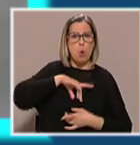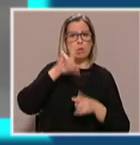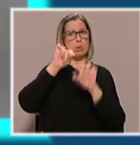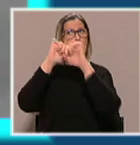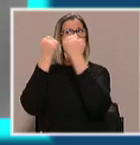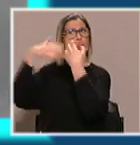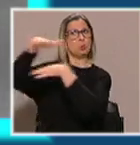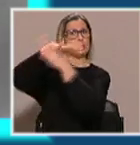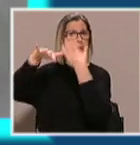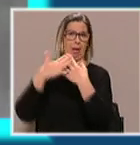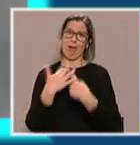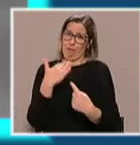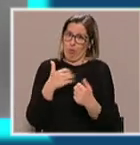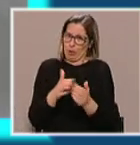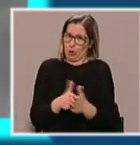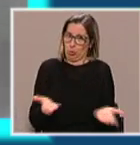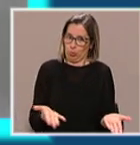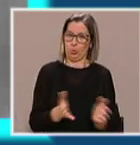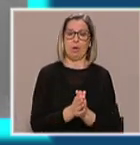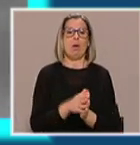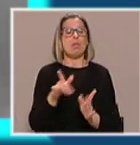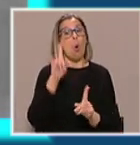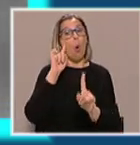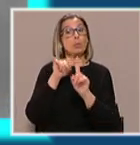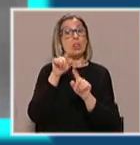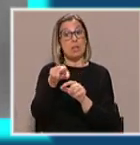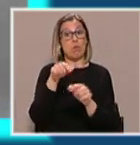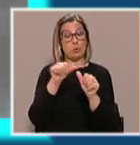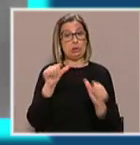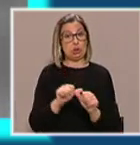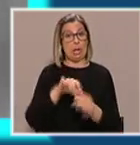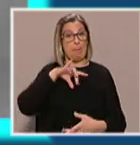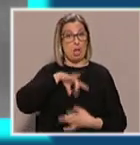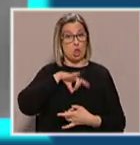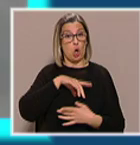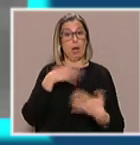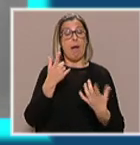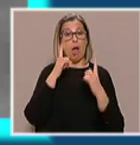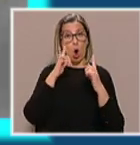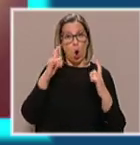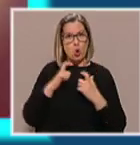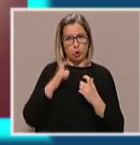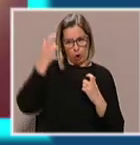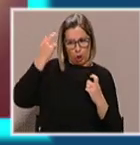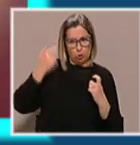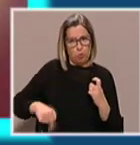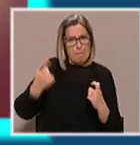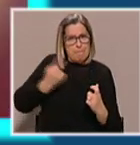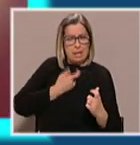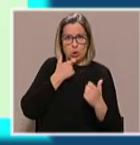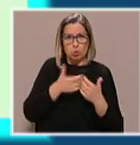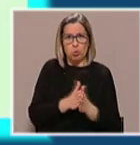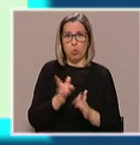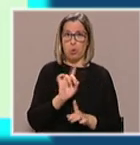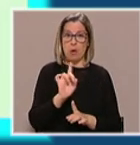função principal do sistema endócrino é regular os processos corporais, não é controlarem-nos a nós. Mas, por vezes, a